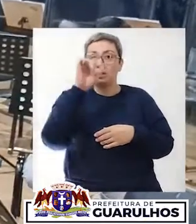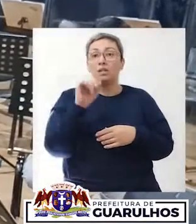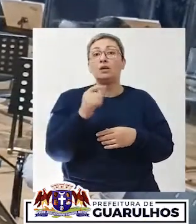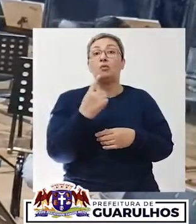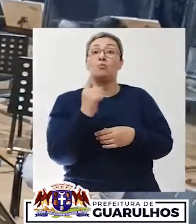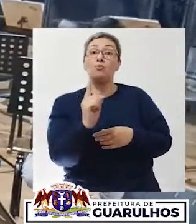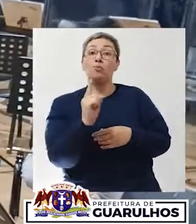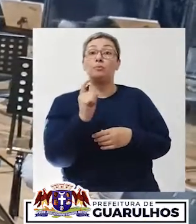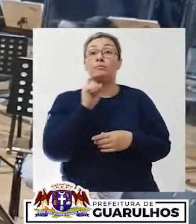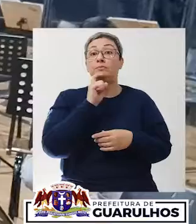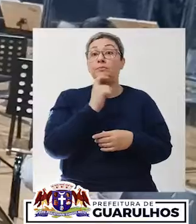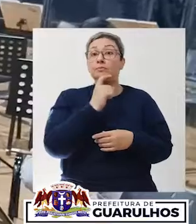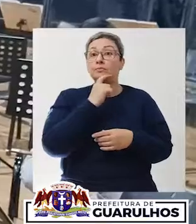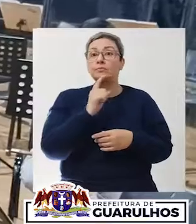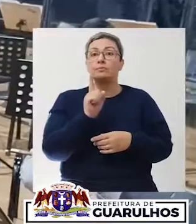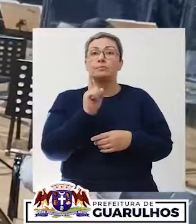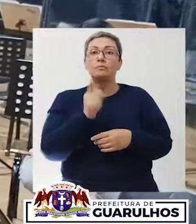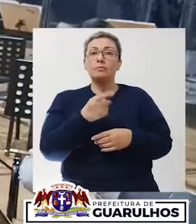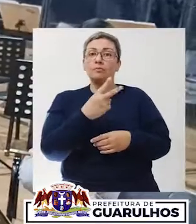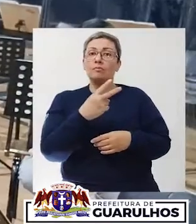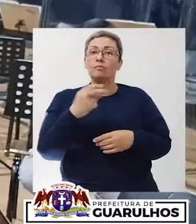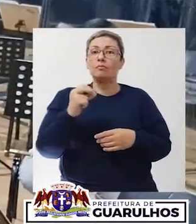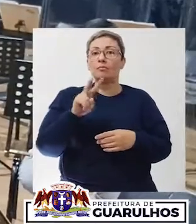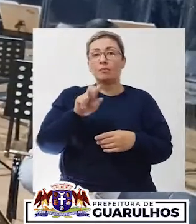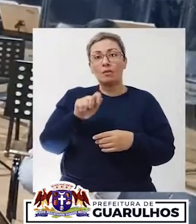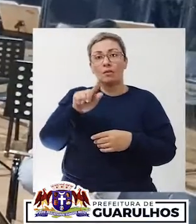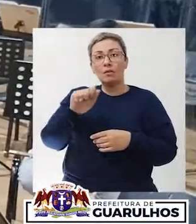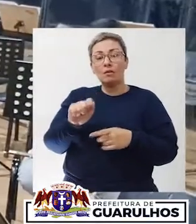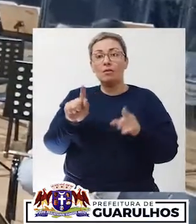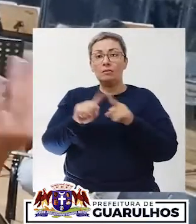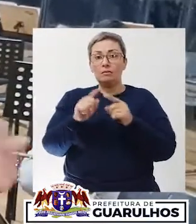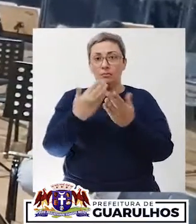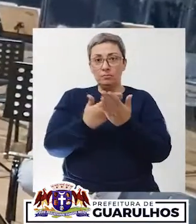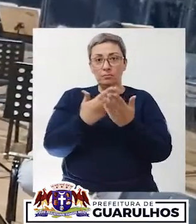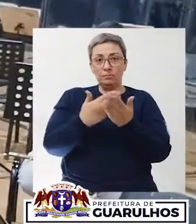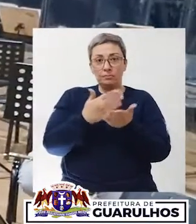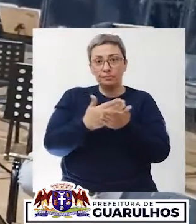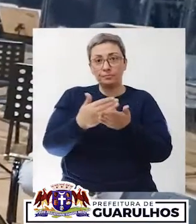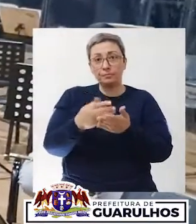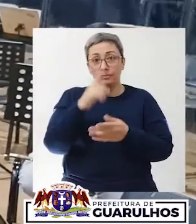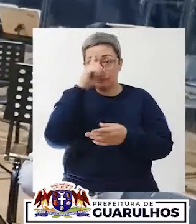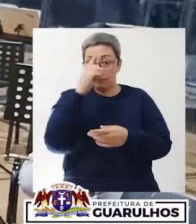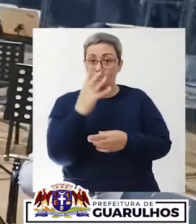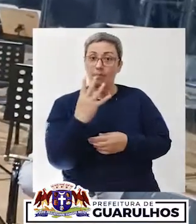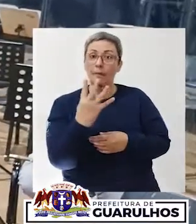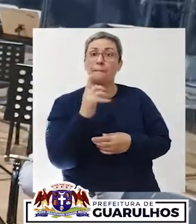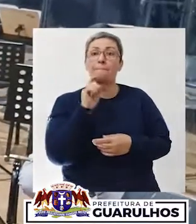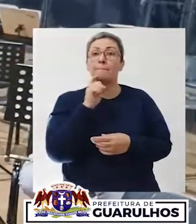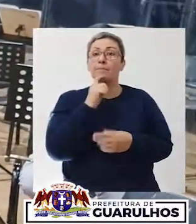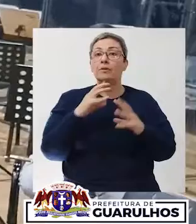dia 1º de setembro, são 1.200 vagas. E as aulas começam já no dia